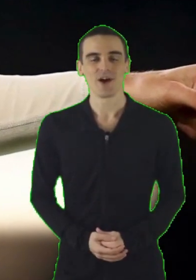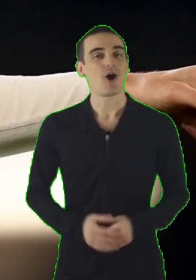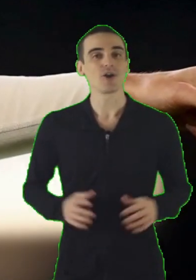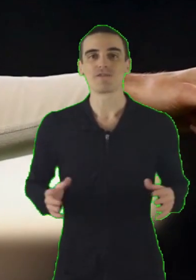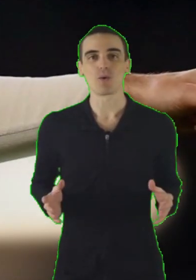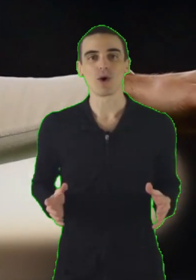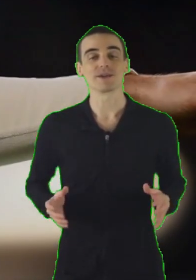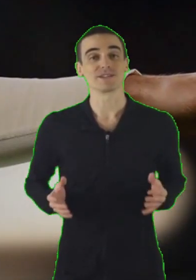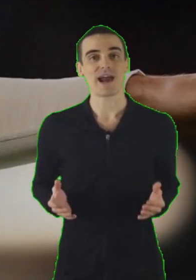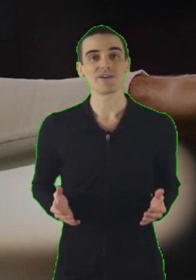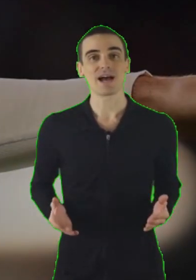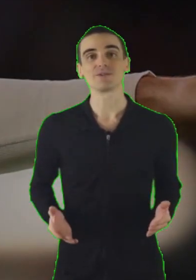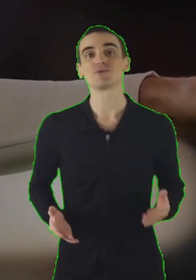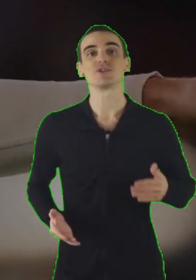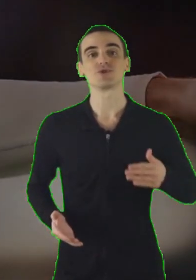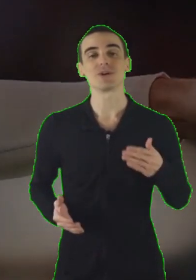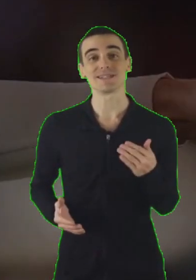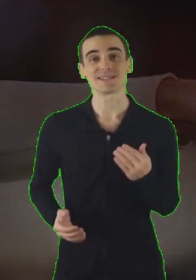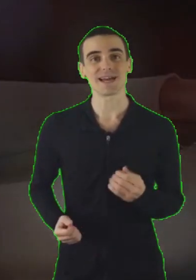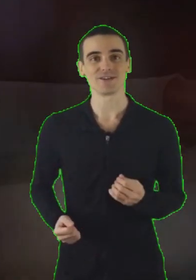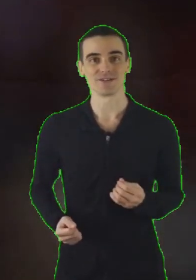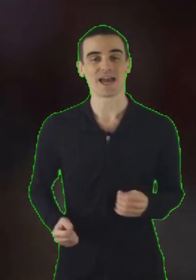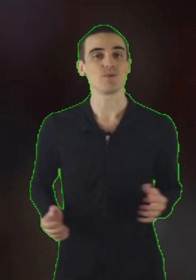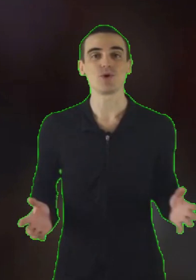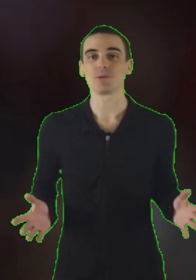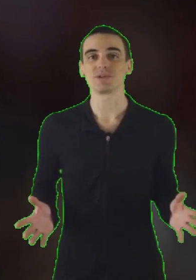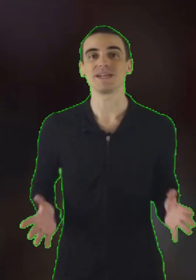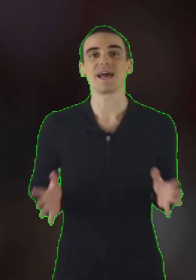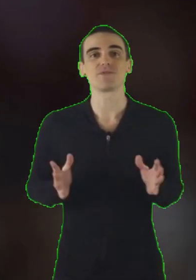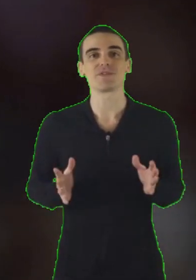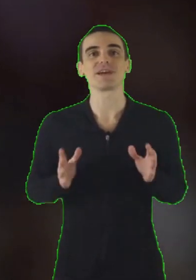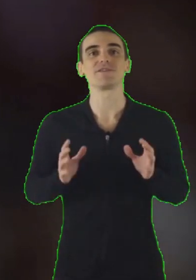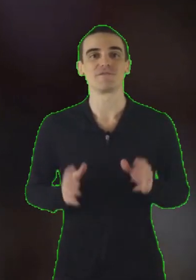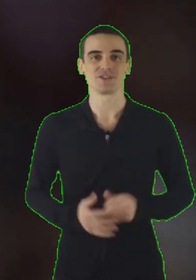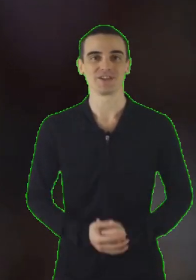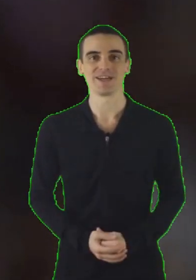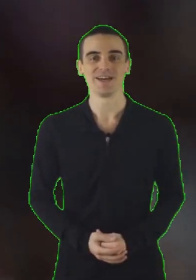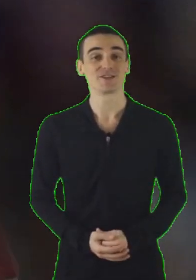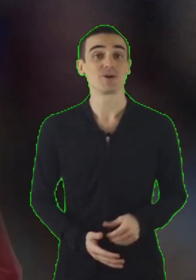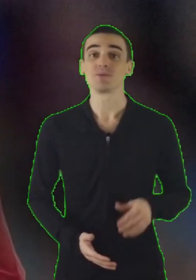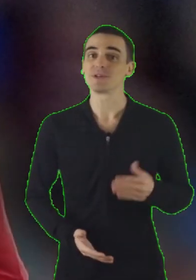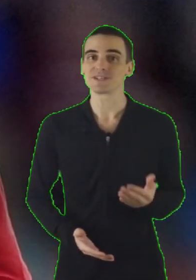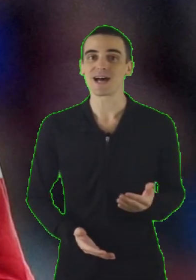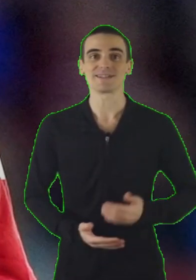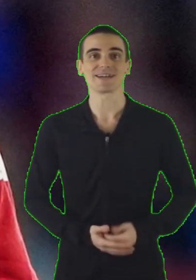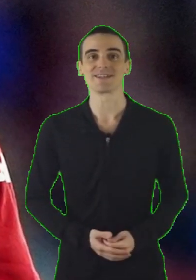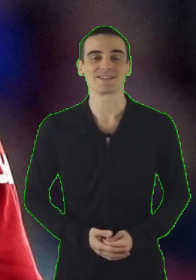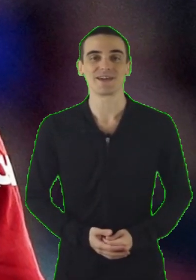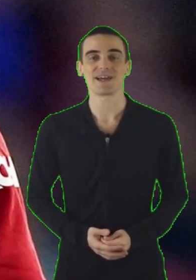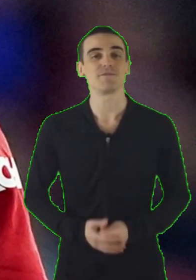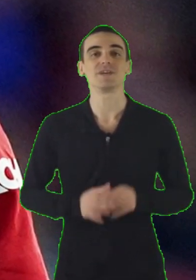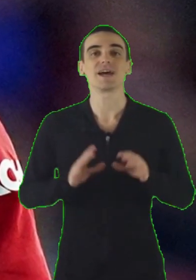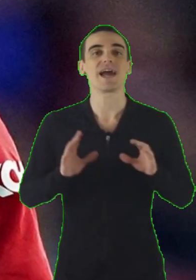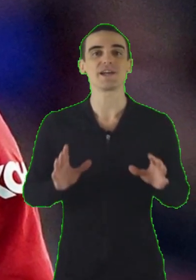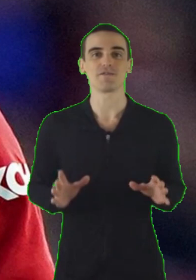time. A experiência adquirida pelo jogador em sua passagem pelo futebol europeu, aliada ao seu talento inegável, poderia ser uma peça fundamental